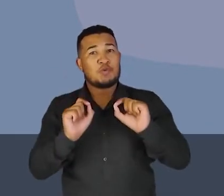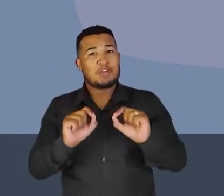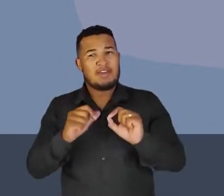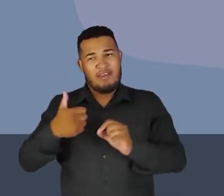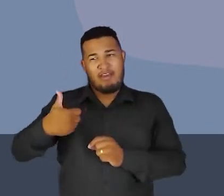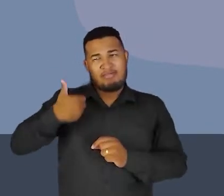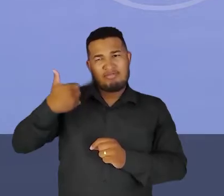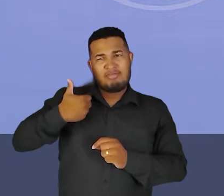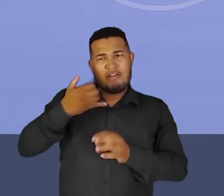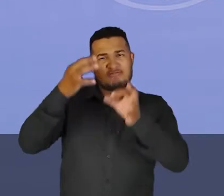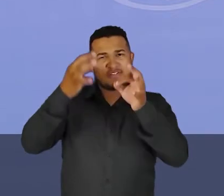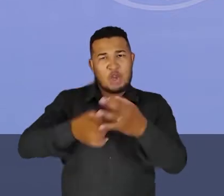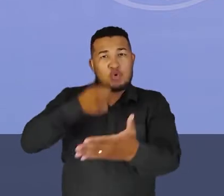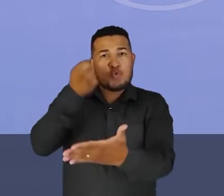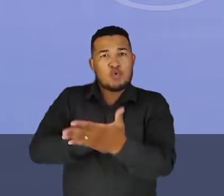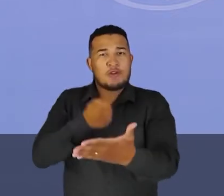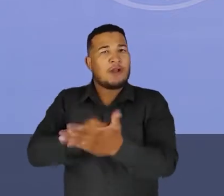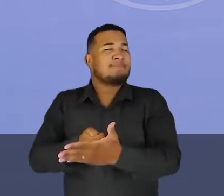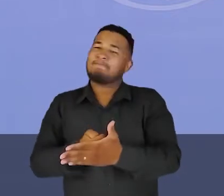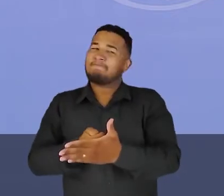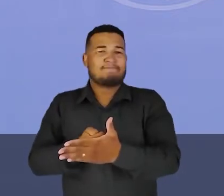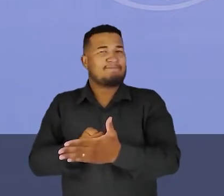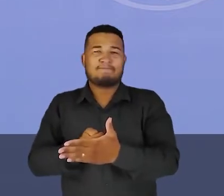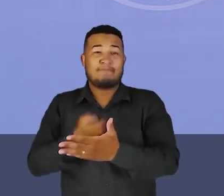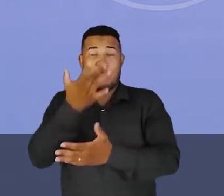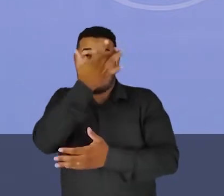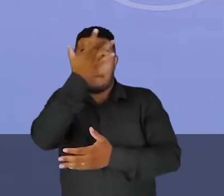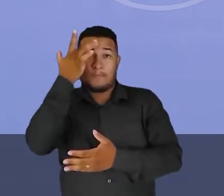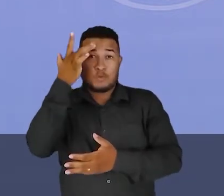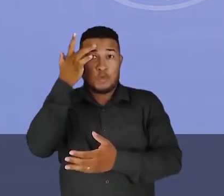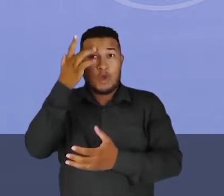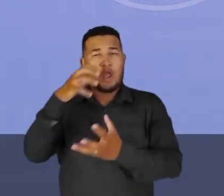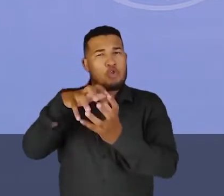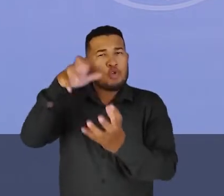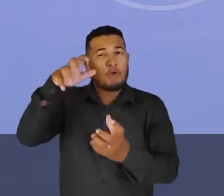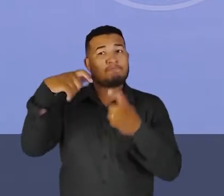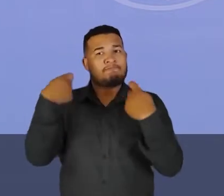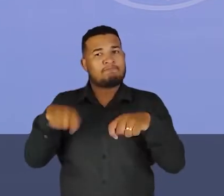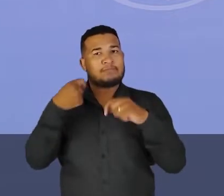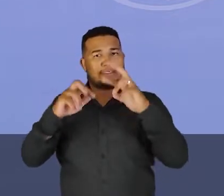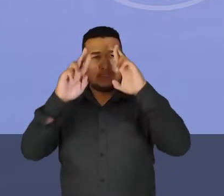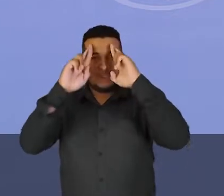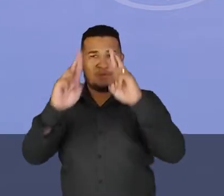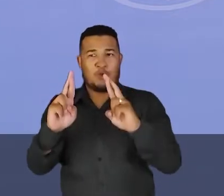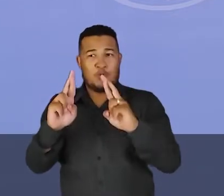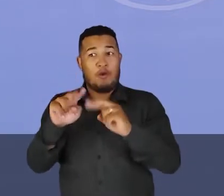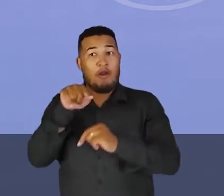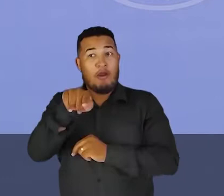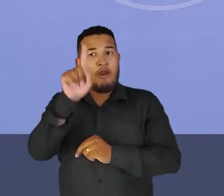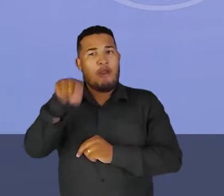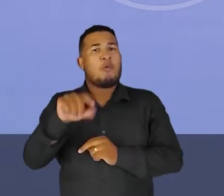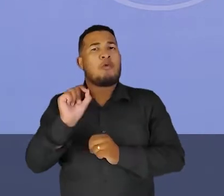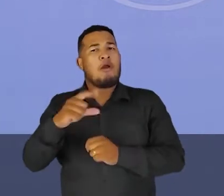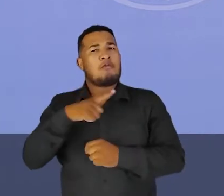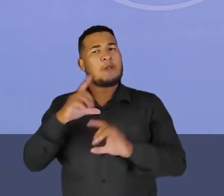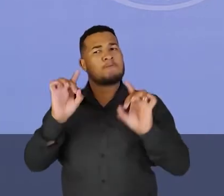tem idade. O idoso, ele precisa ser respeitado. Ele é um indivíduo com as